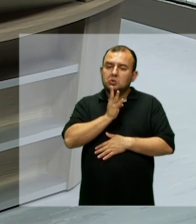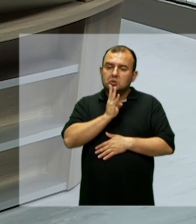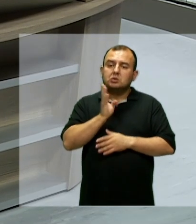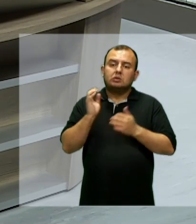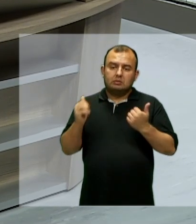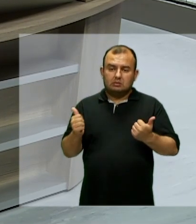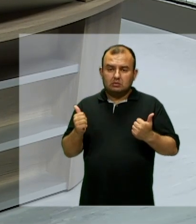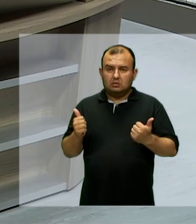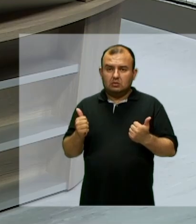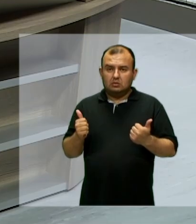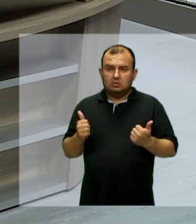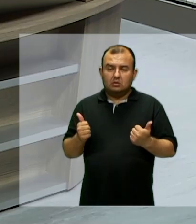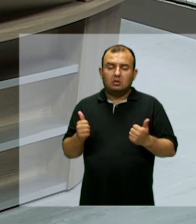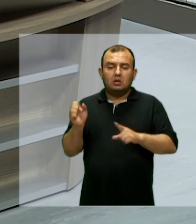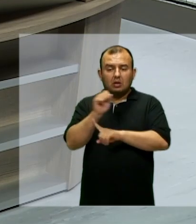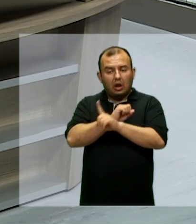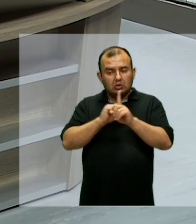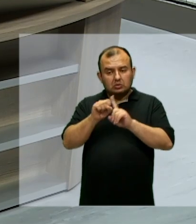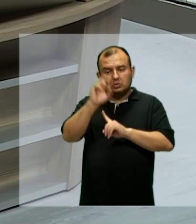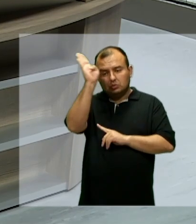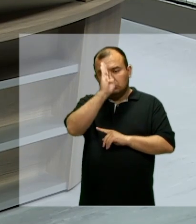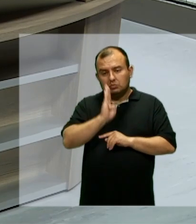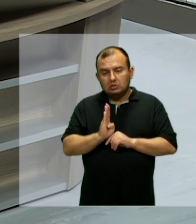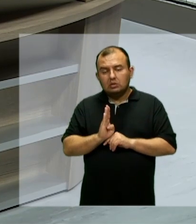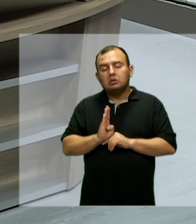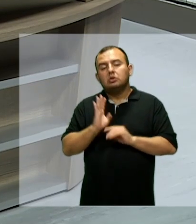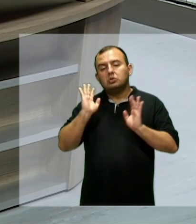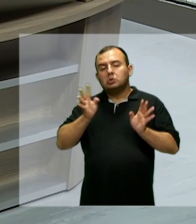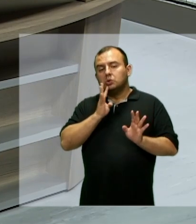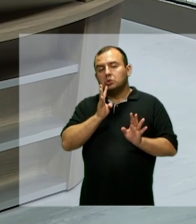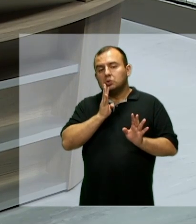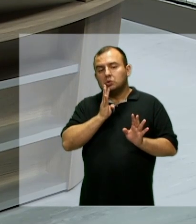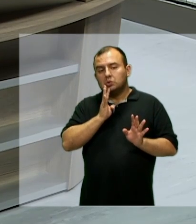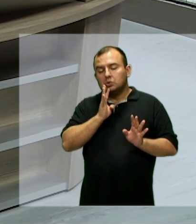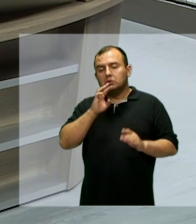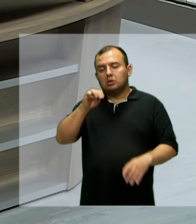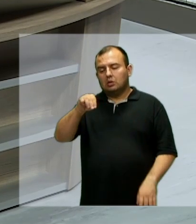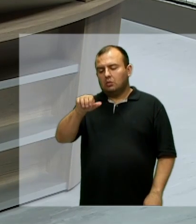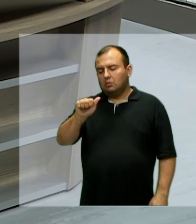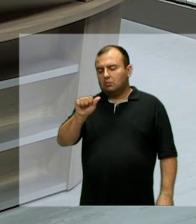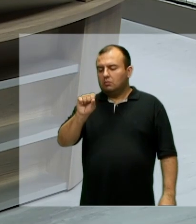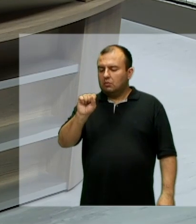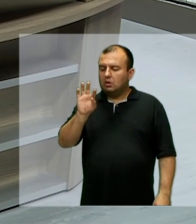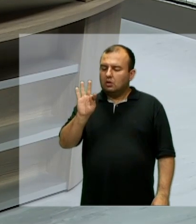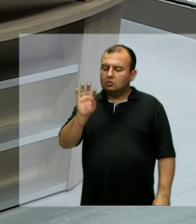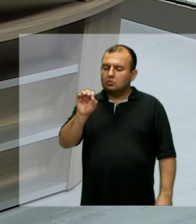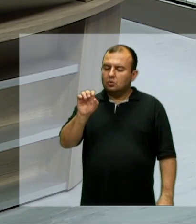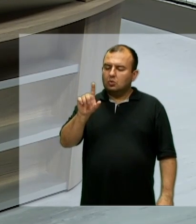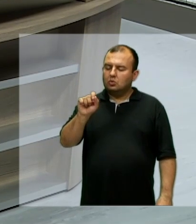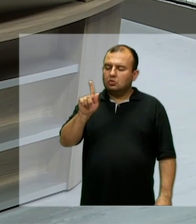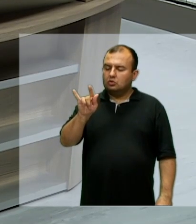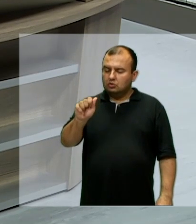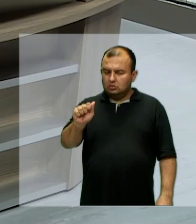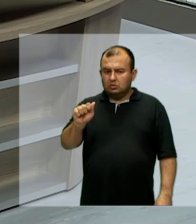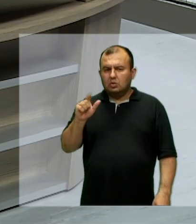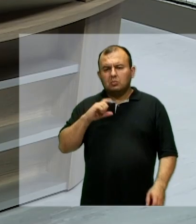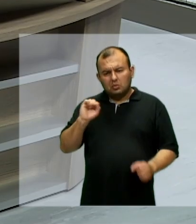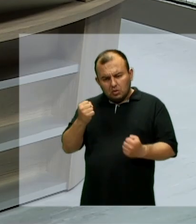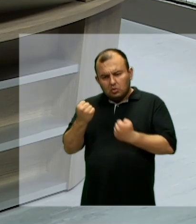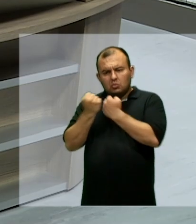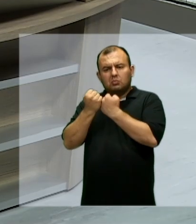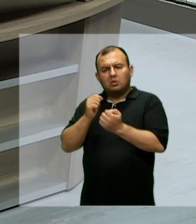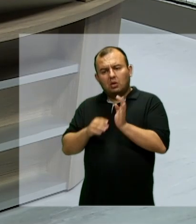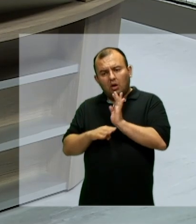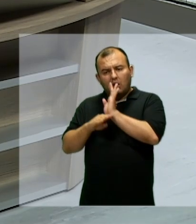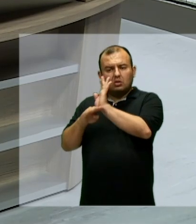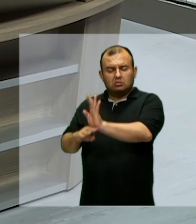bem a Sociedade Brasileira, qual a Sociedade Brasileira de Mastologia, por exemplo, pode dar amparo para isso?